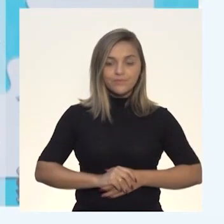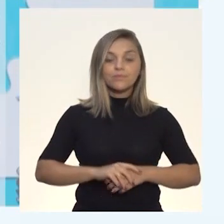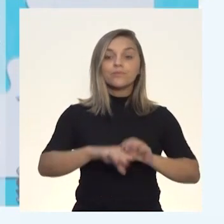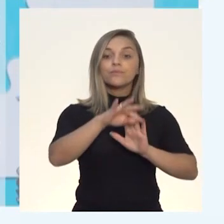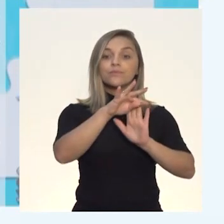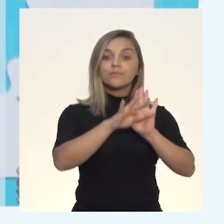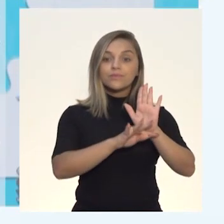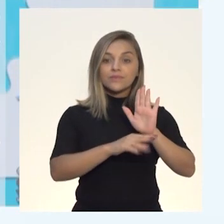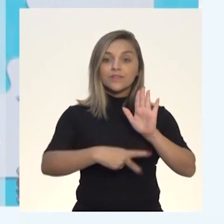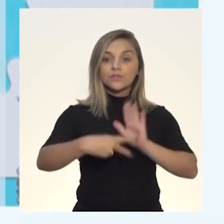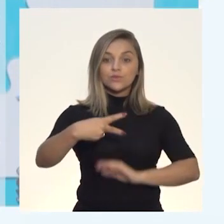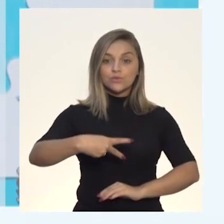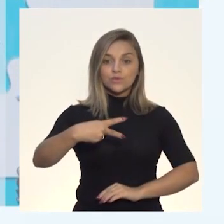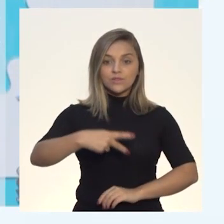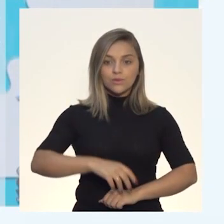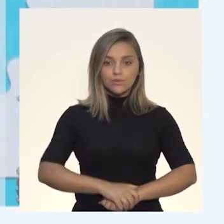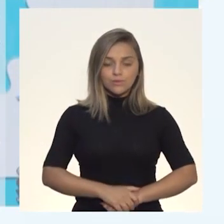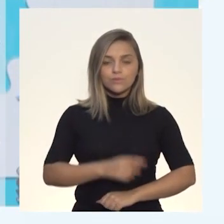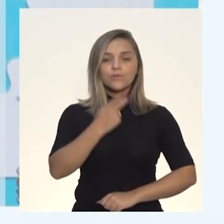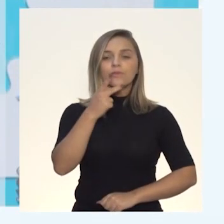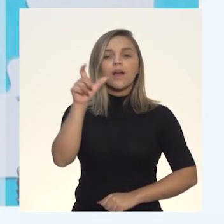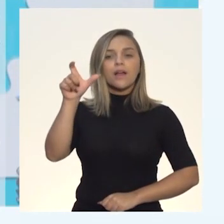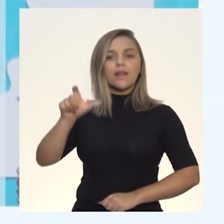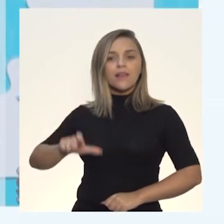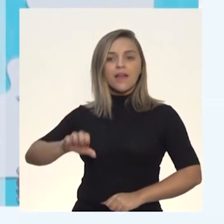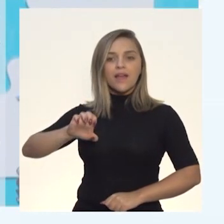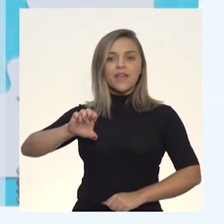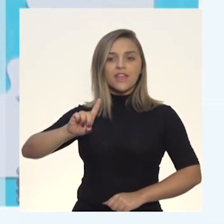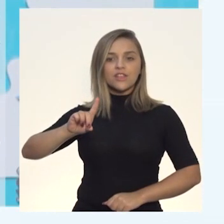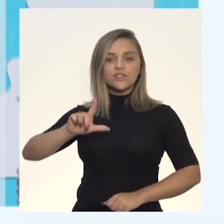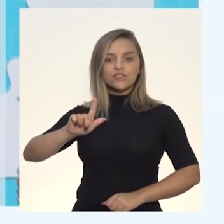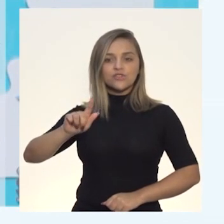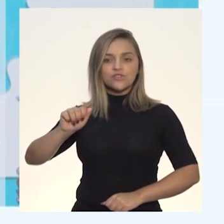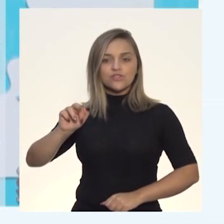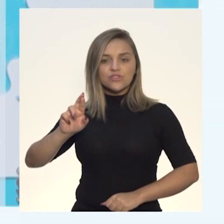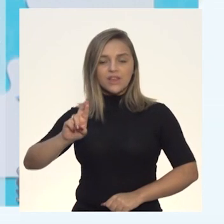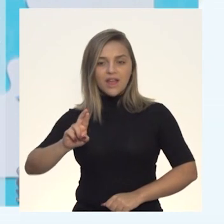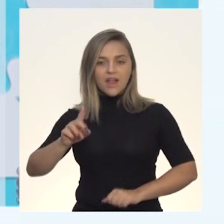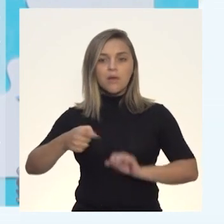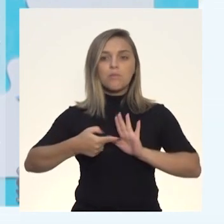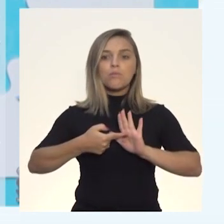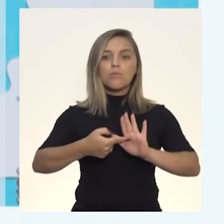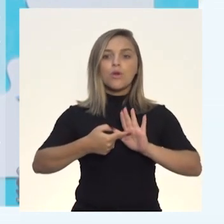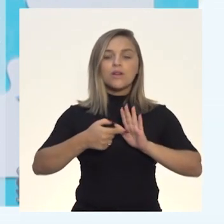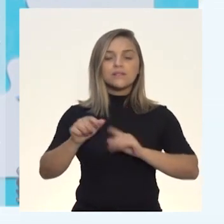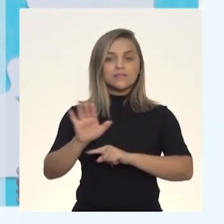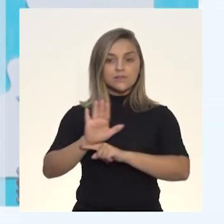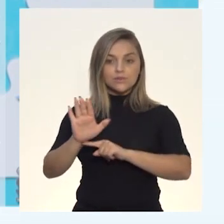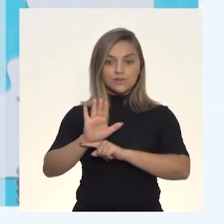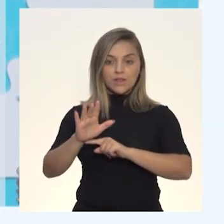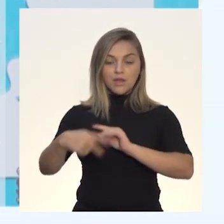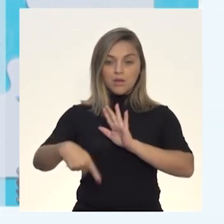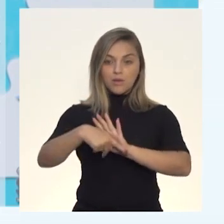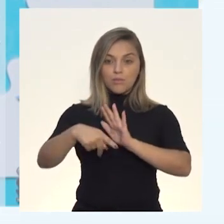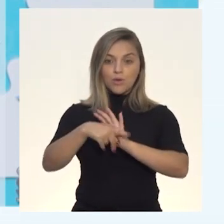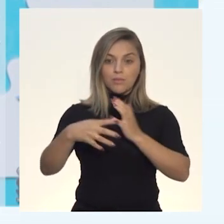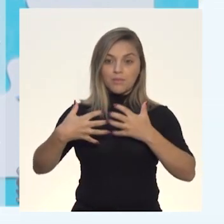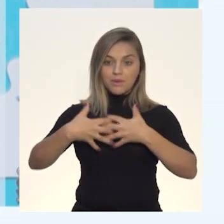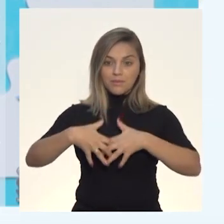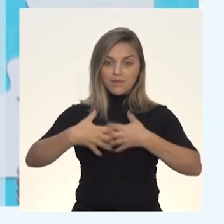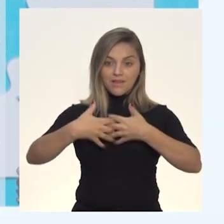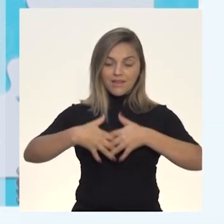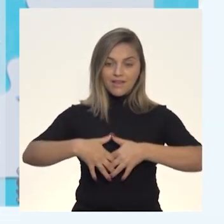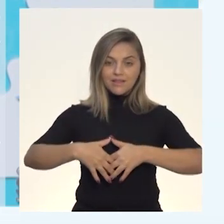seguinte. Edgar Morin define o cinema como uma máquina que registra